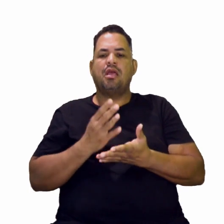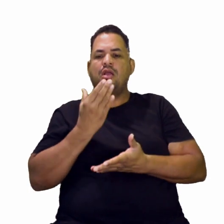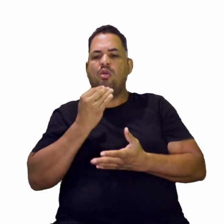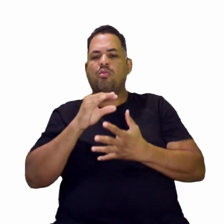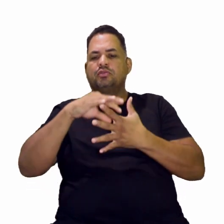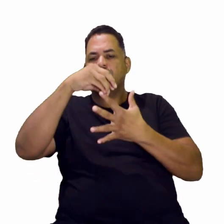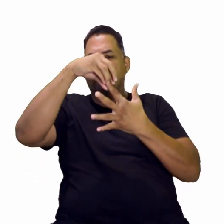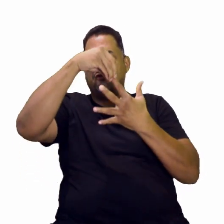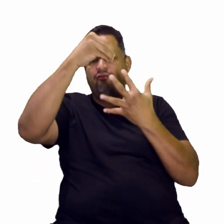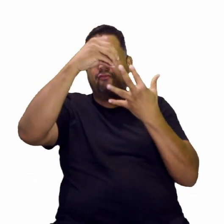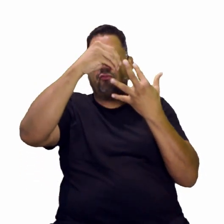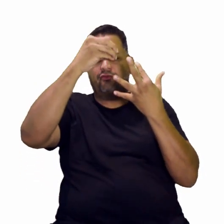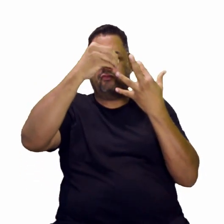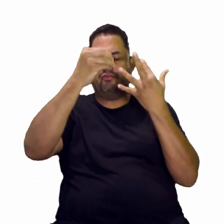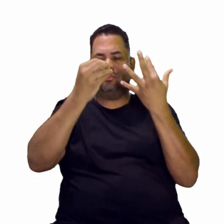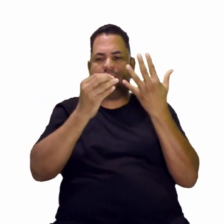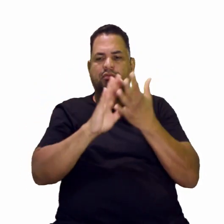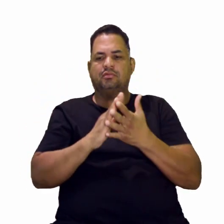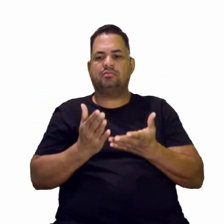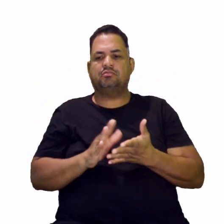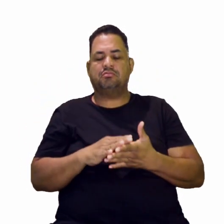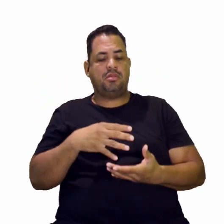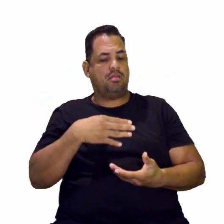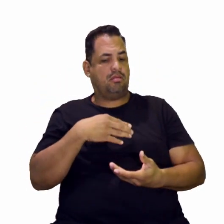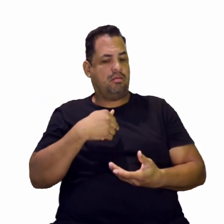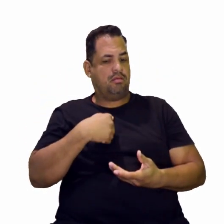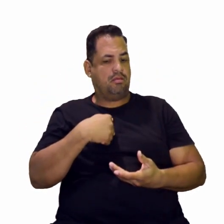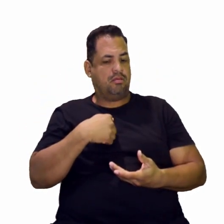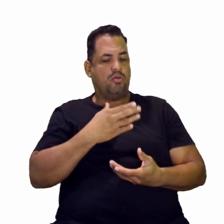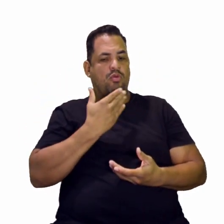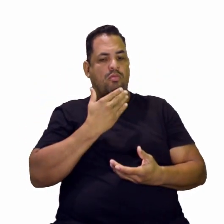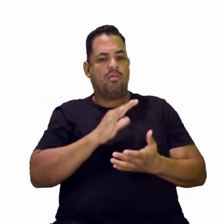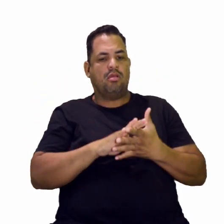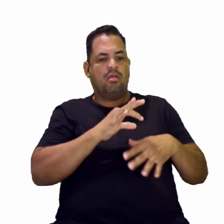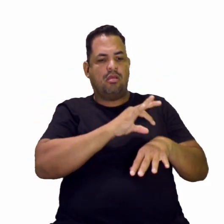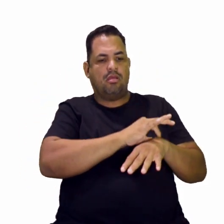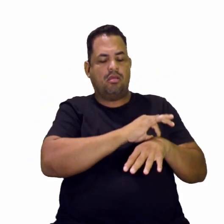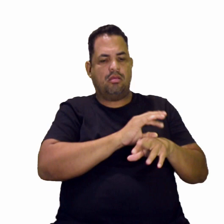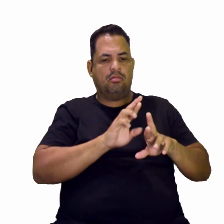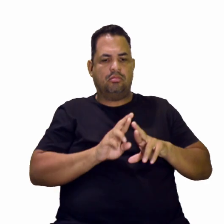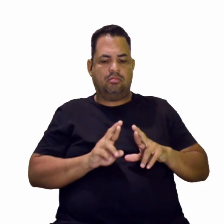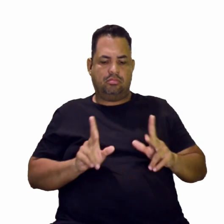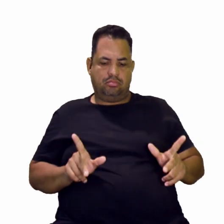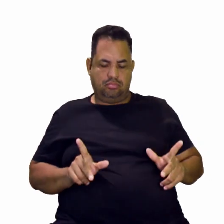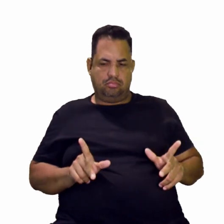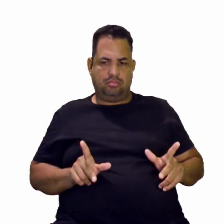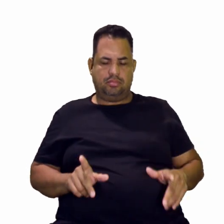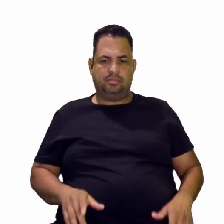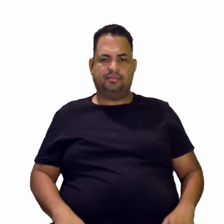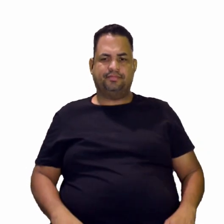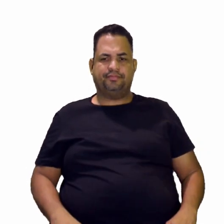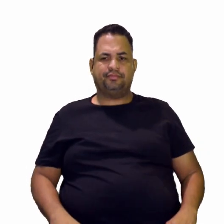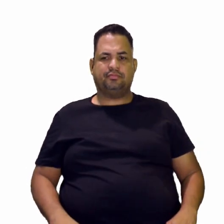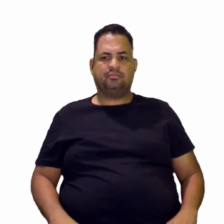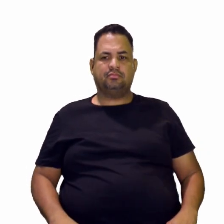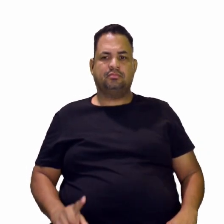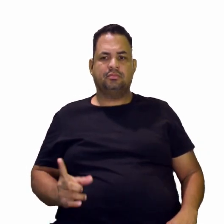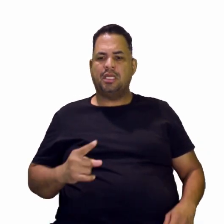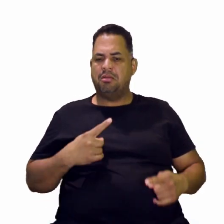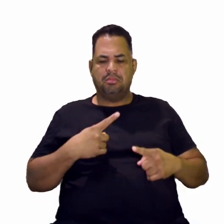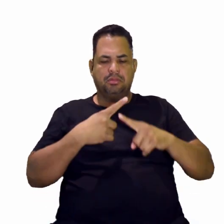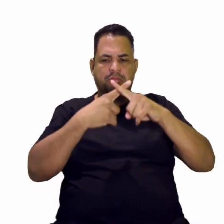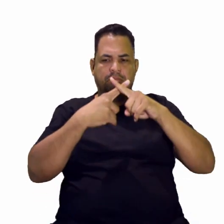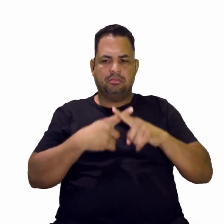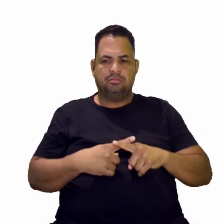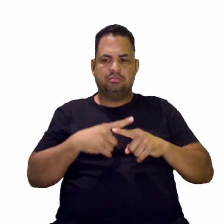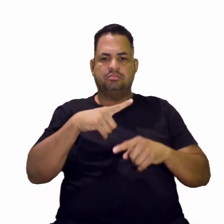herbívora, de vegetais. Eu me alimento de carne. São nichos diferentes, então a gente não ia competir. Ela